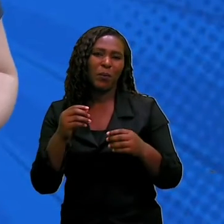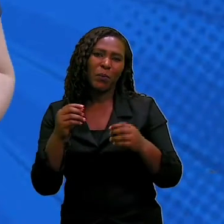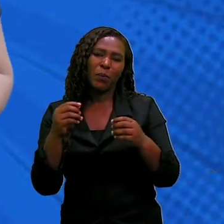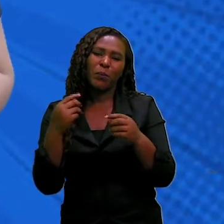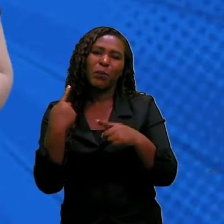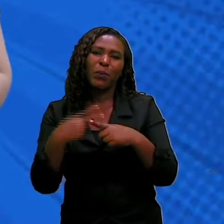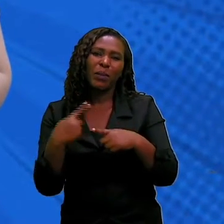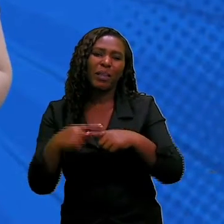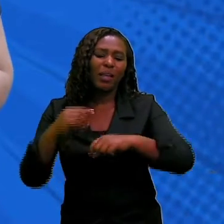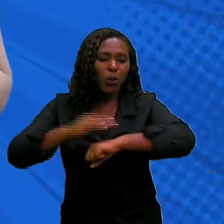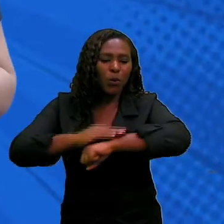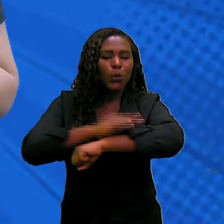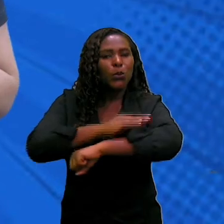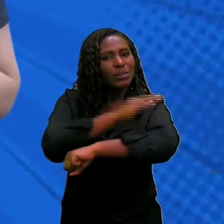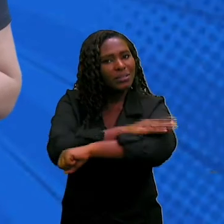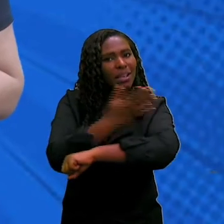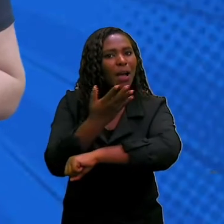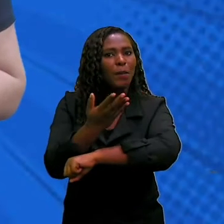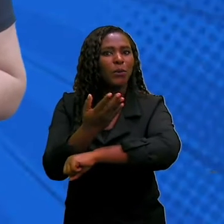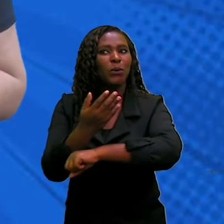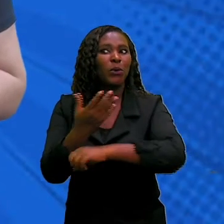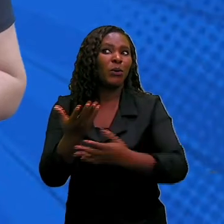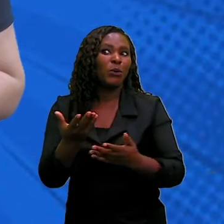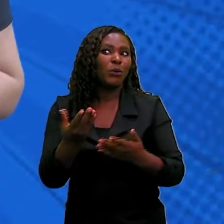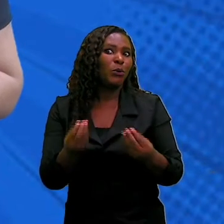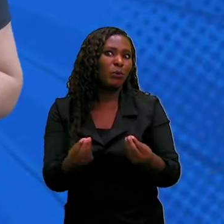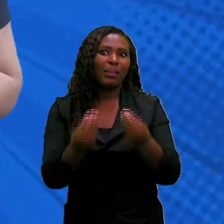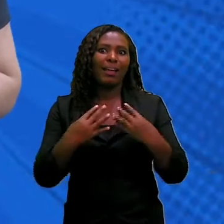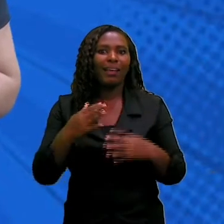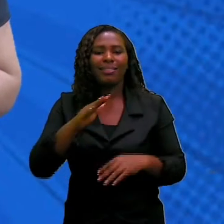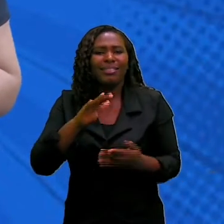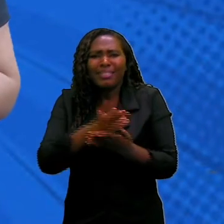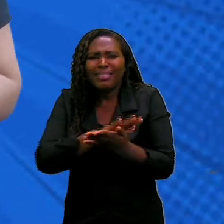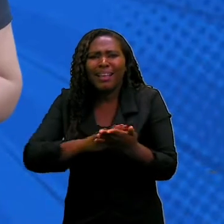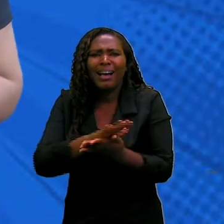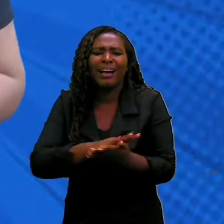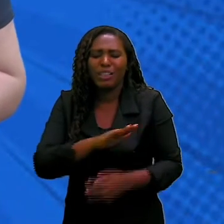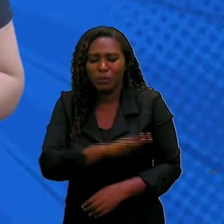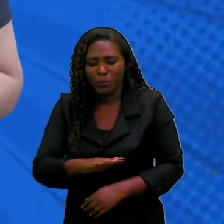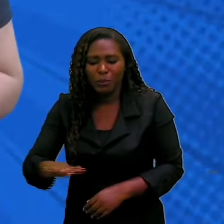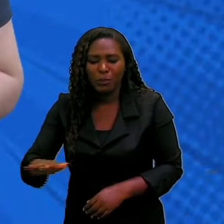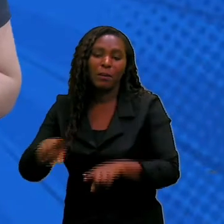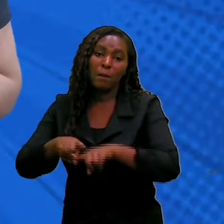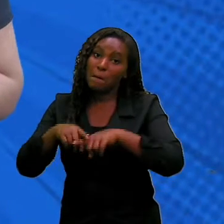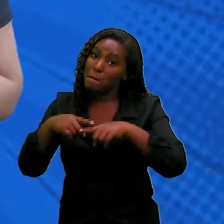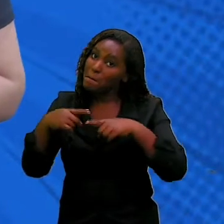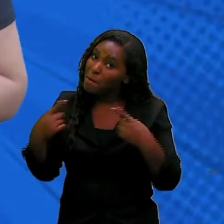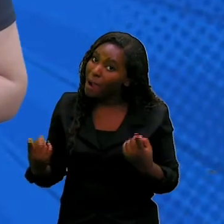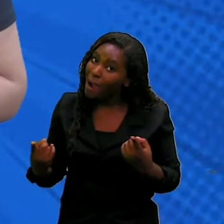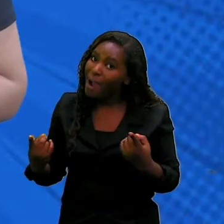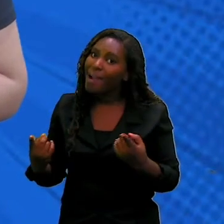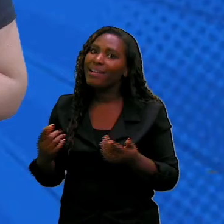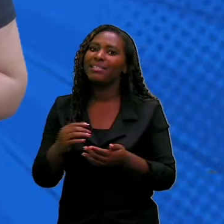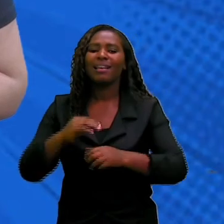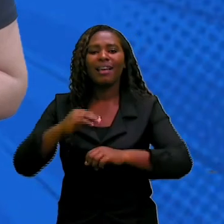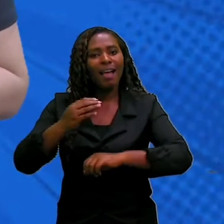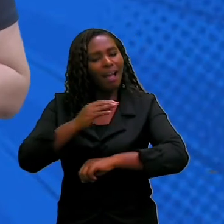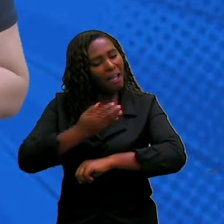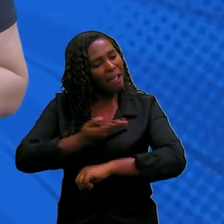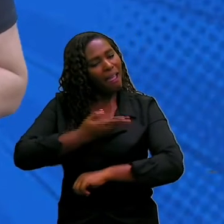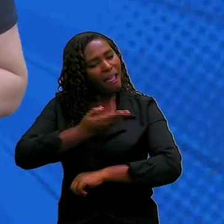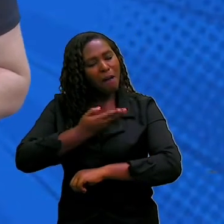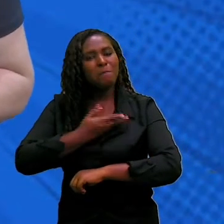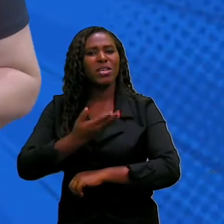interesses envolvidos aí. Observaram o verbo? Está no presente, que é uma das características aí do cartoon.